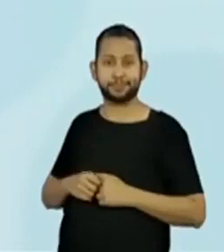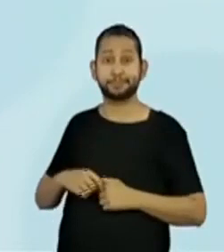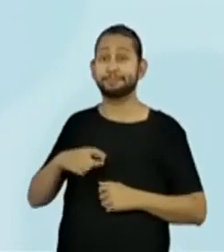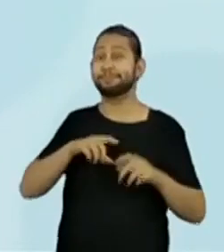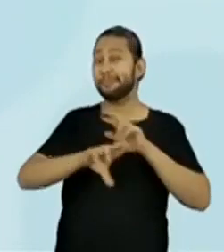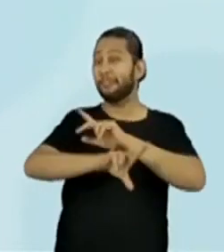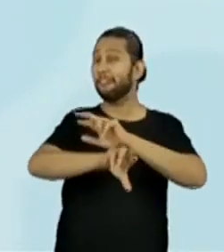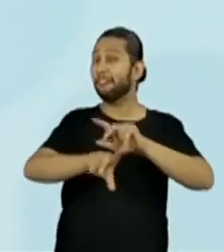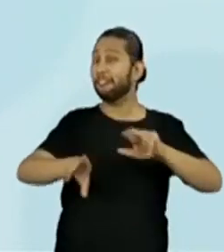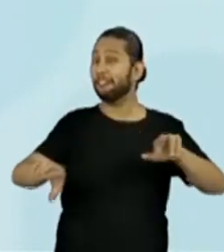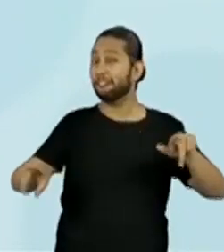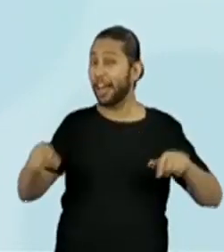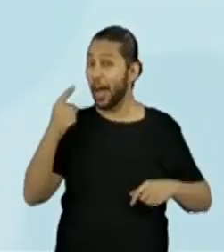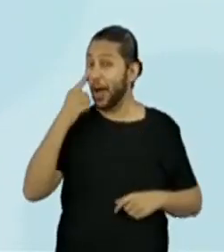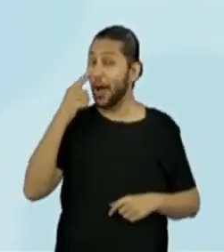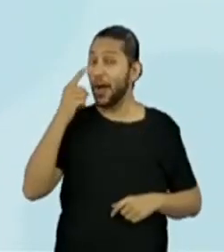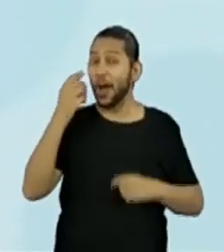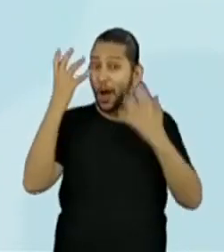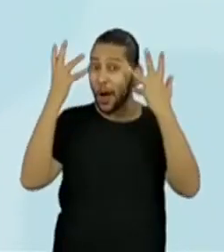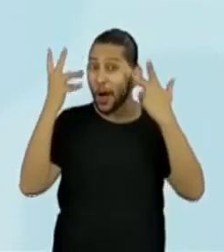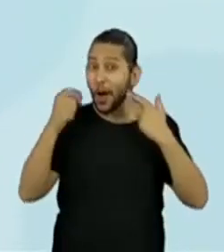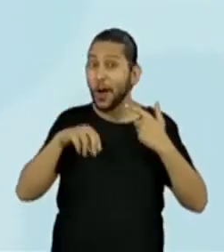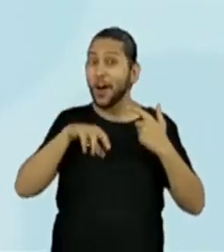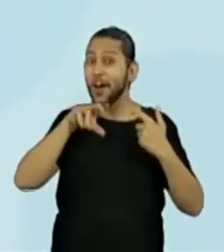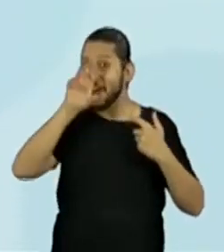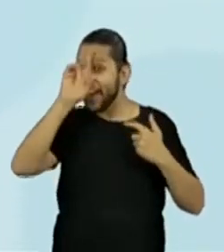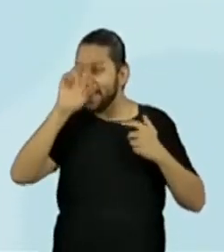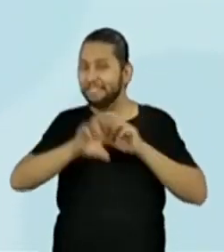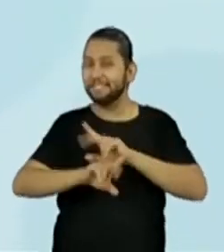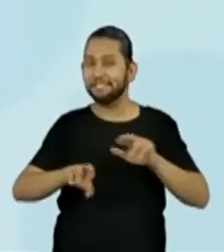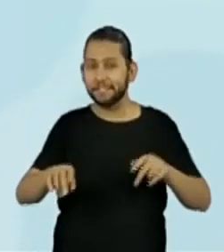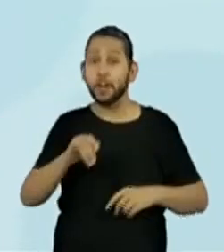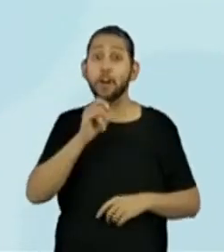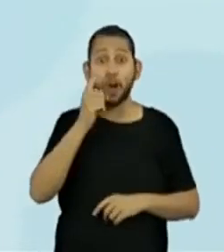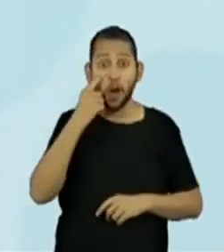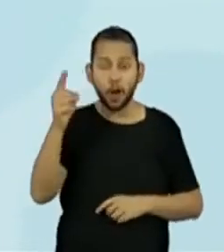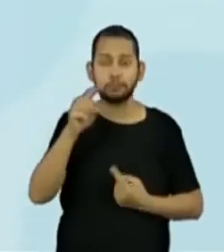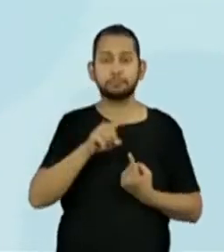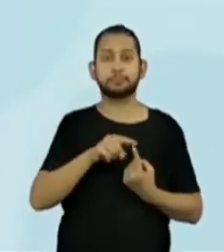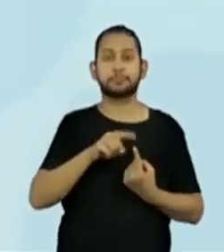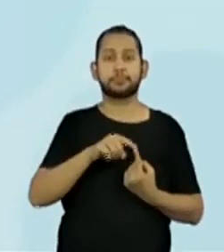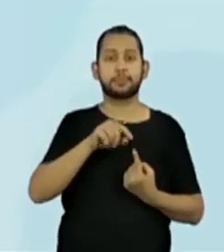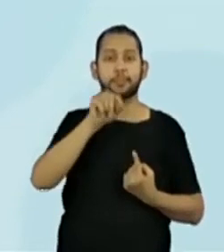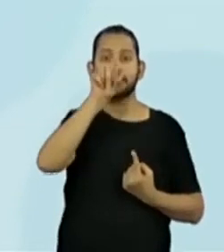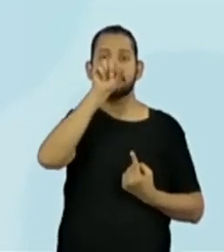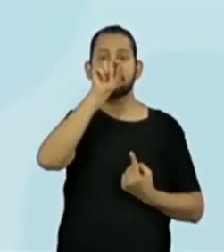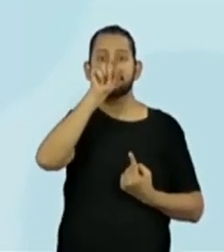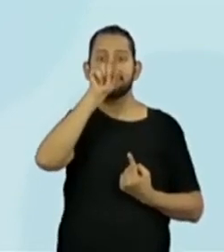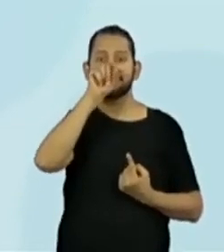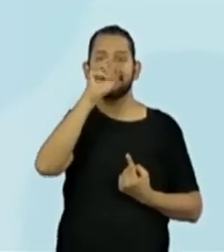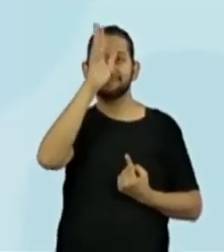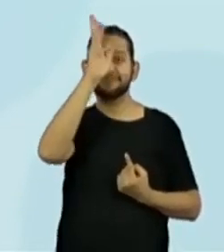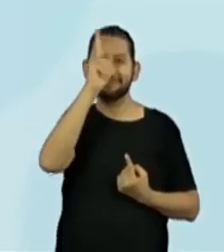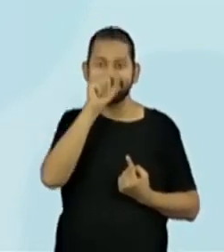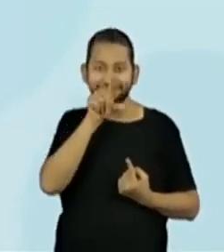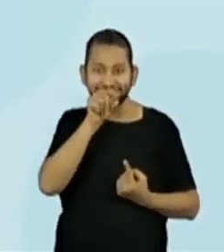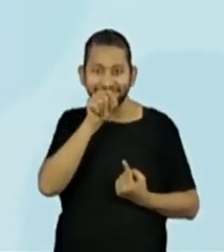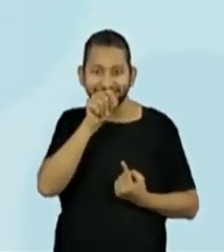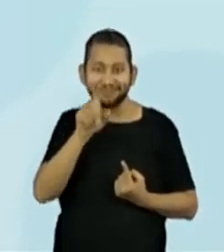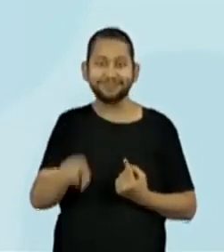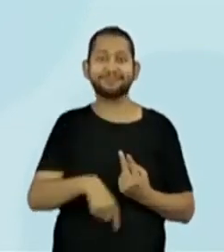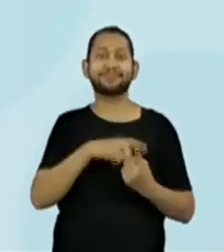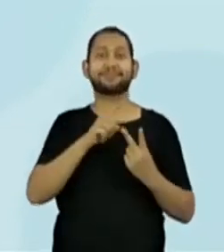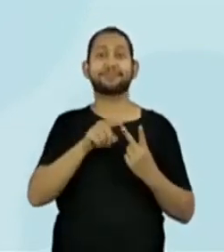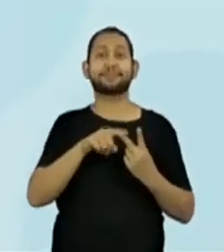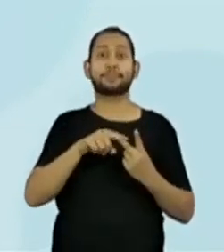representados alguns animais. Nós temos aí a galinha, certo? Temos um passarinho